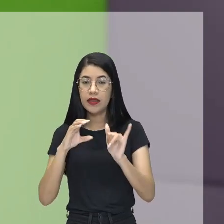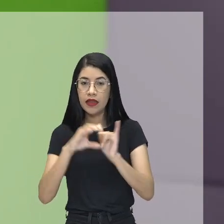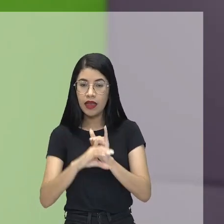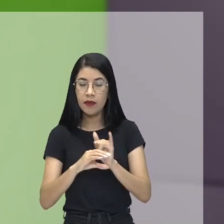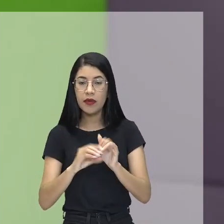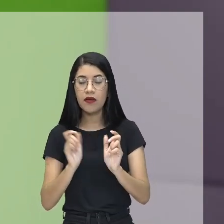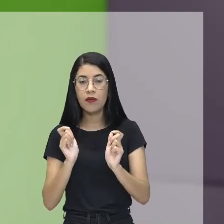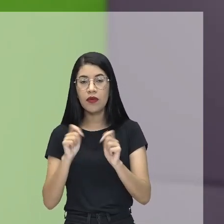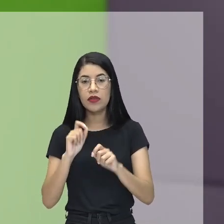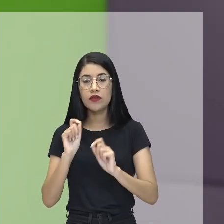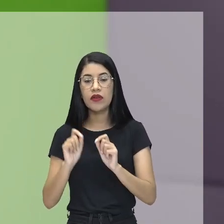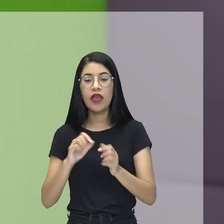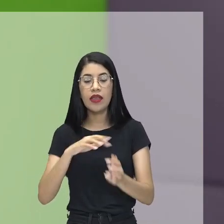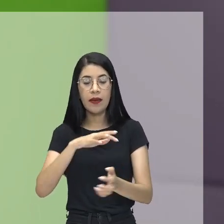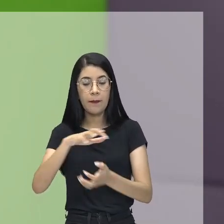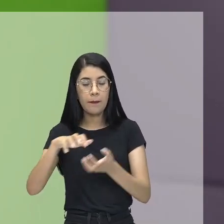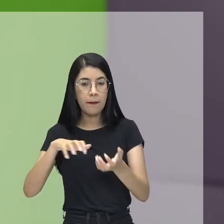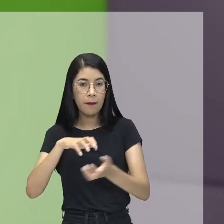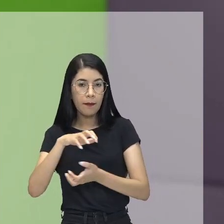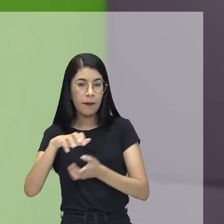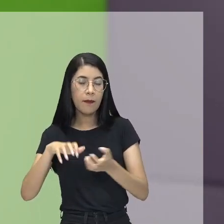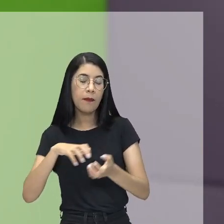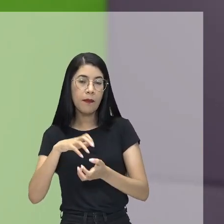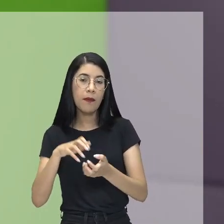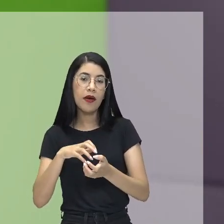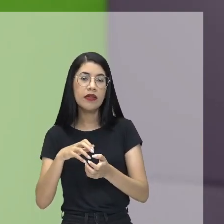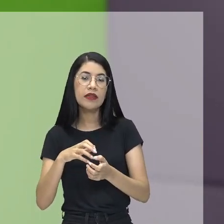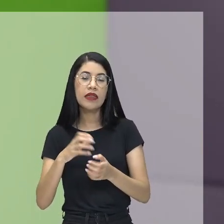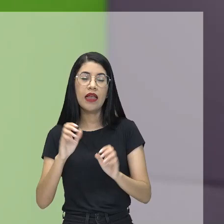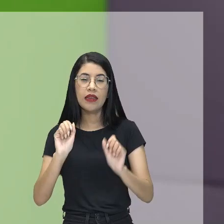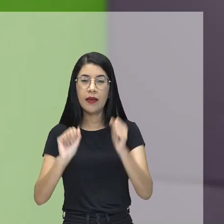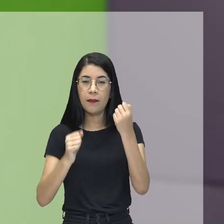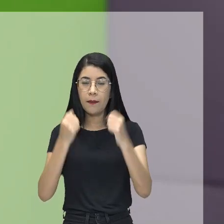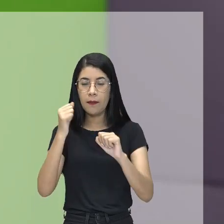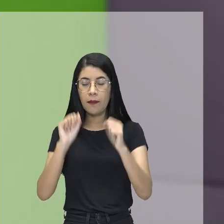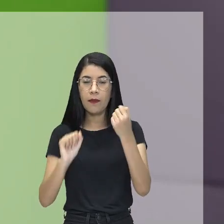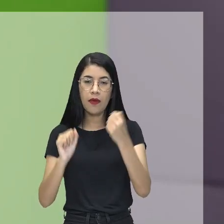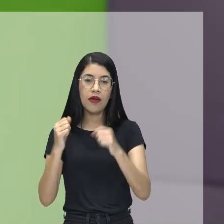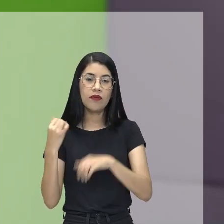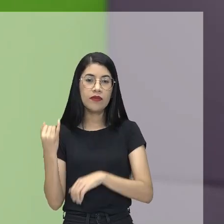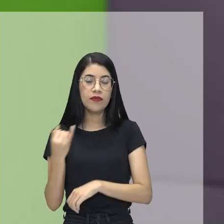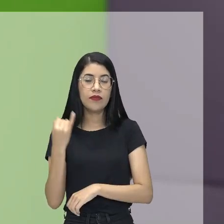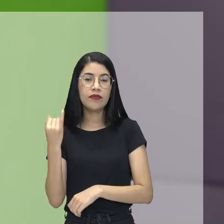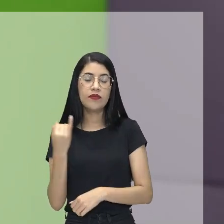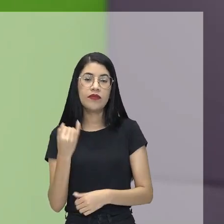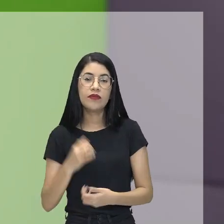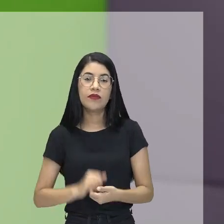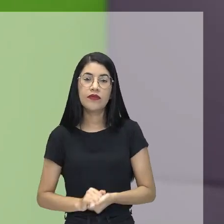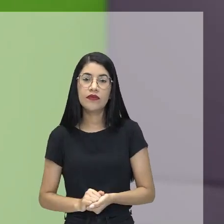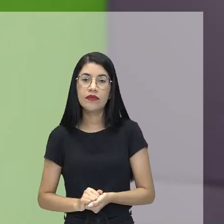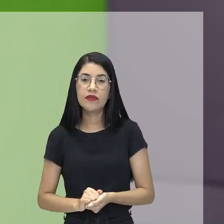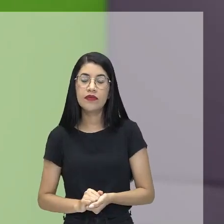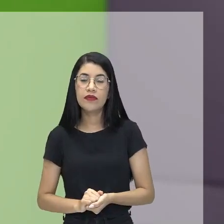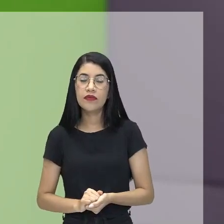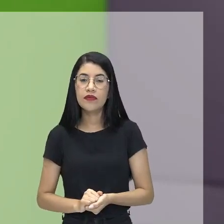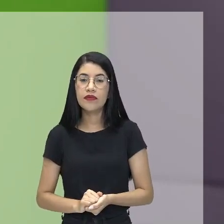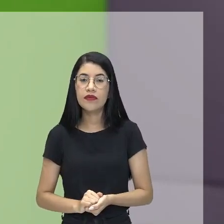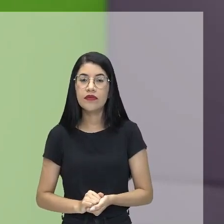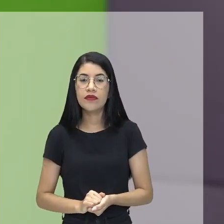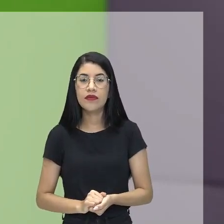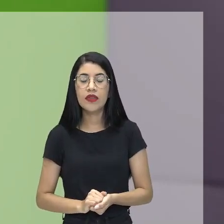com que a indústria ficasse com a importância e o desenvolvimento,